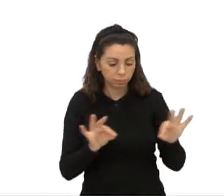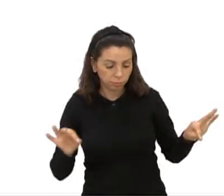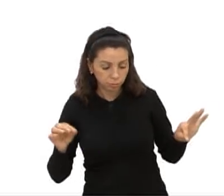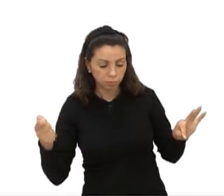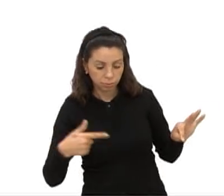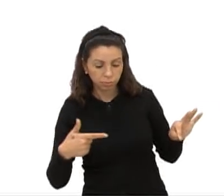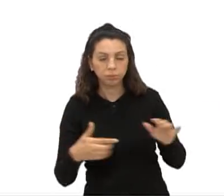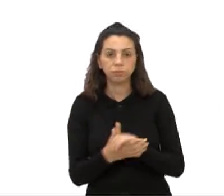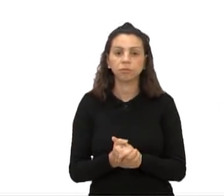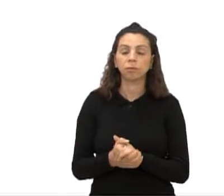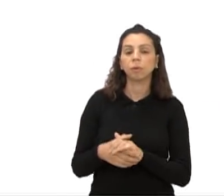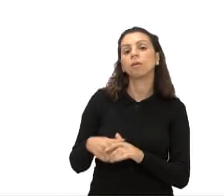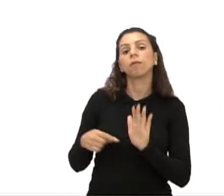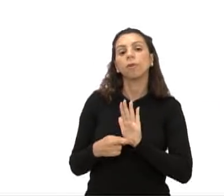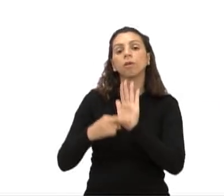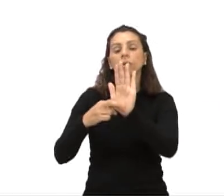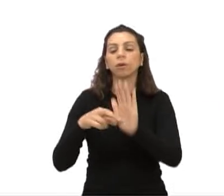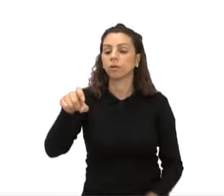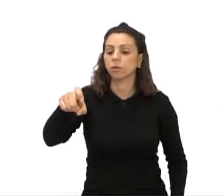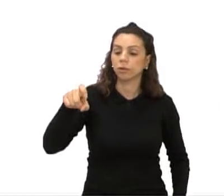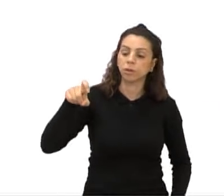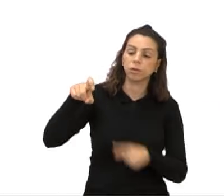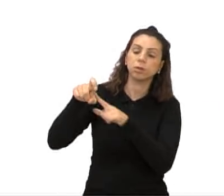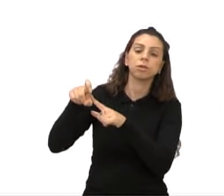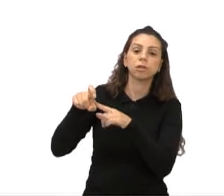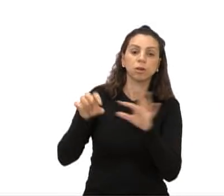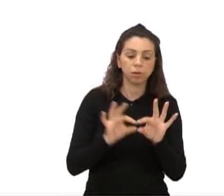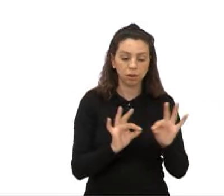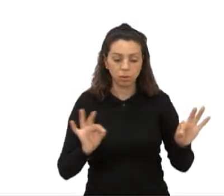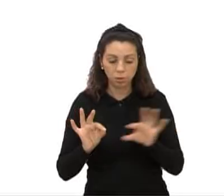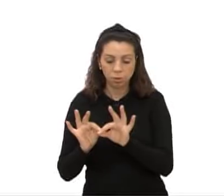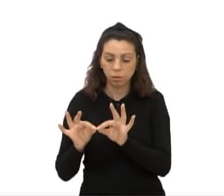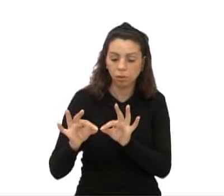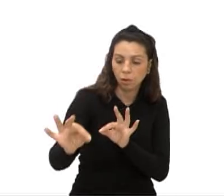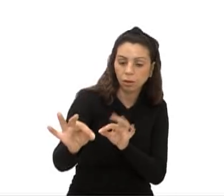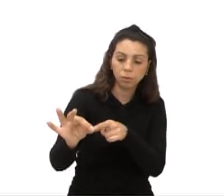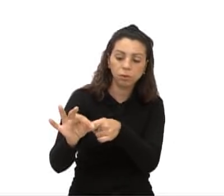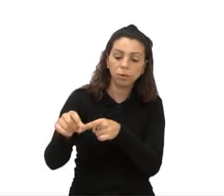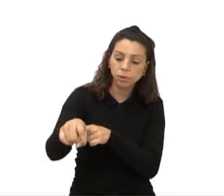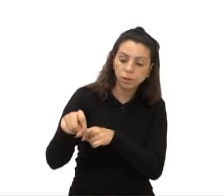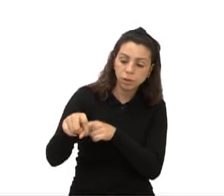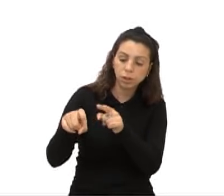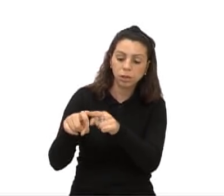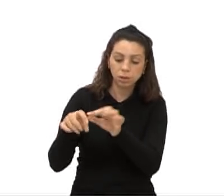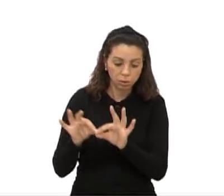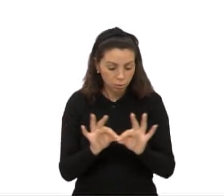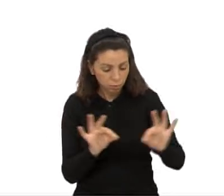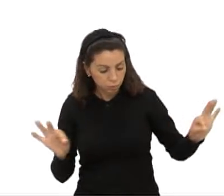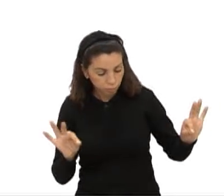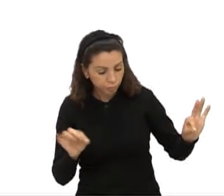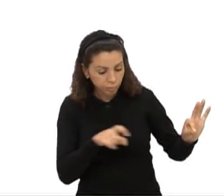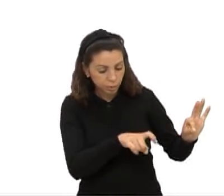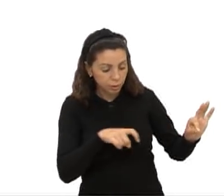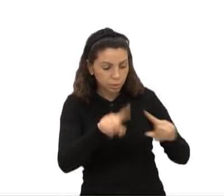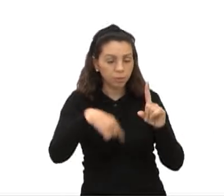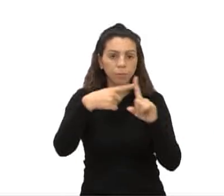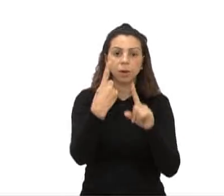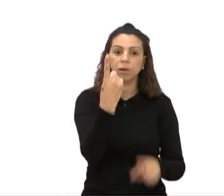terreno retangular, o comprimento tem 10 metros a mais que a largura.